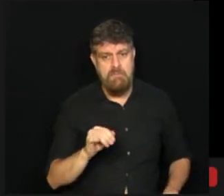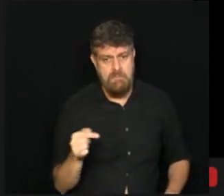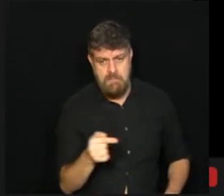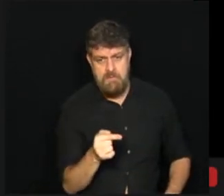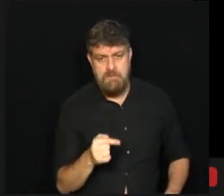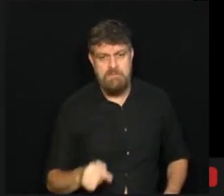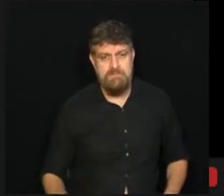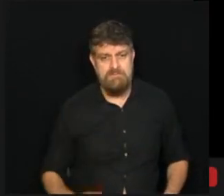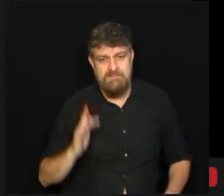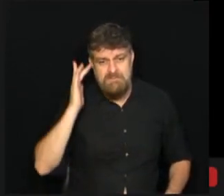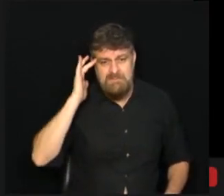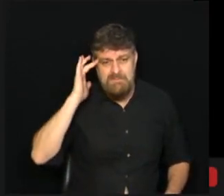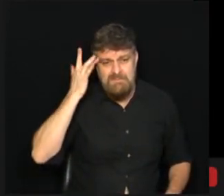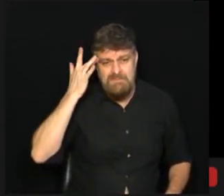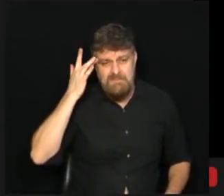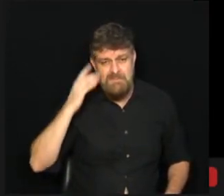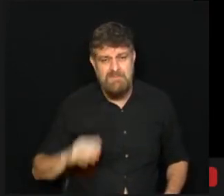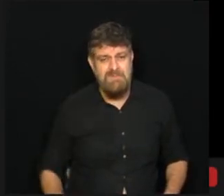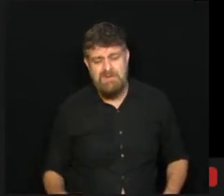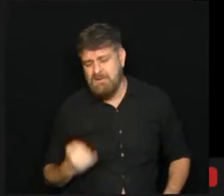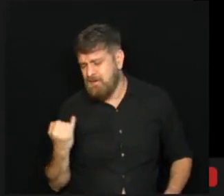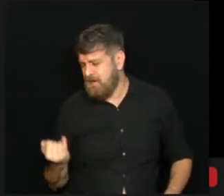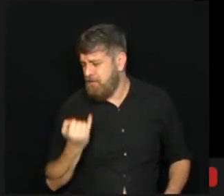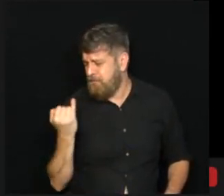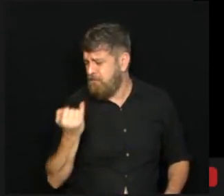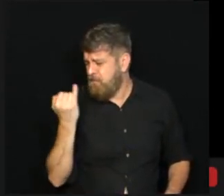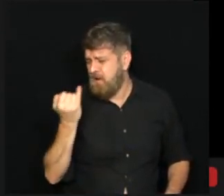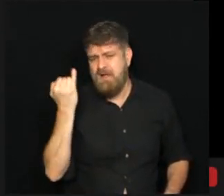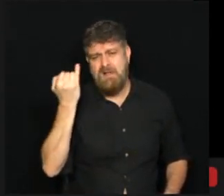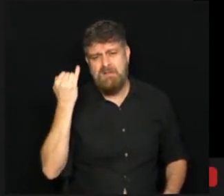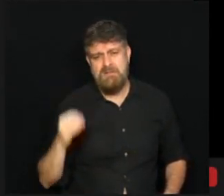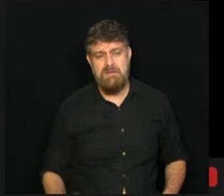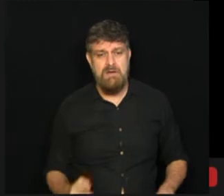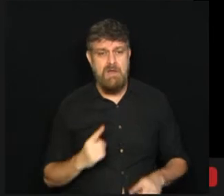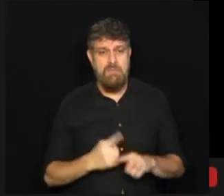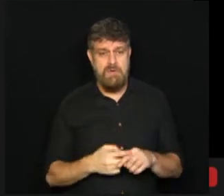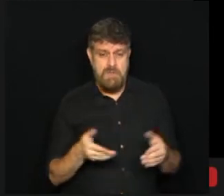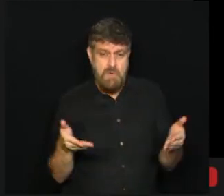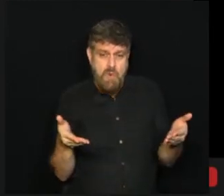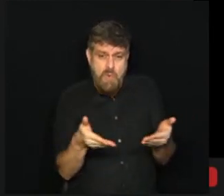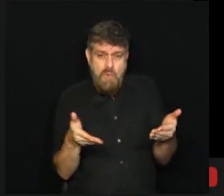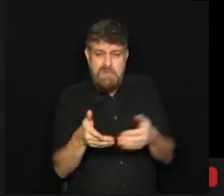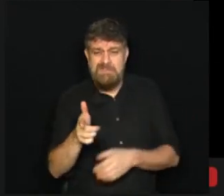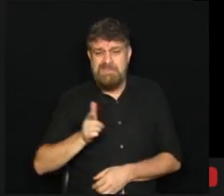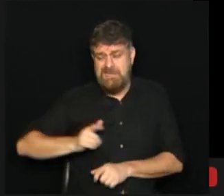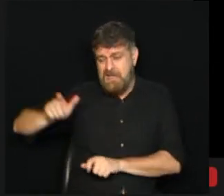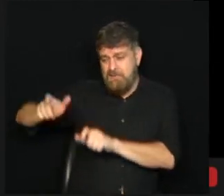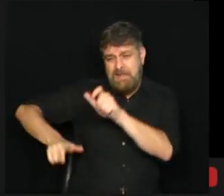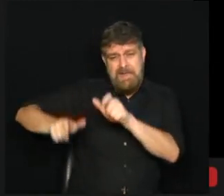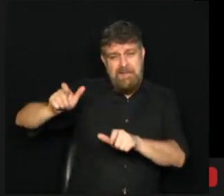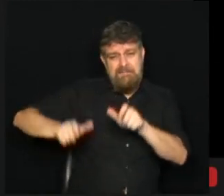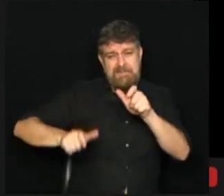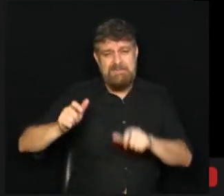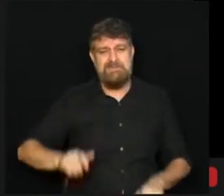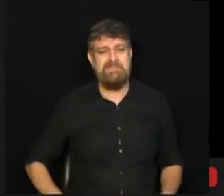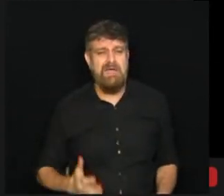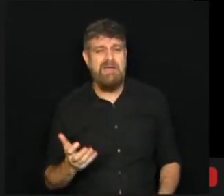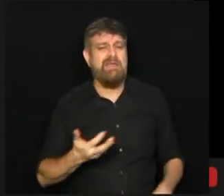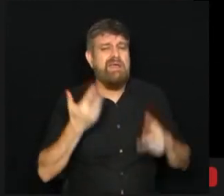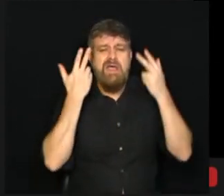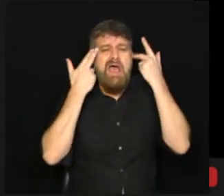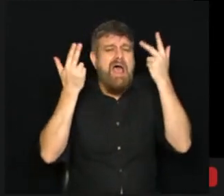Eu acho essa questão vital, porque hoje em dia tem muita gente que está querendo